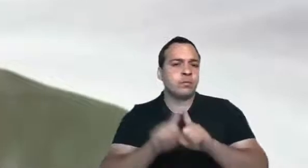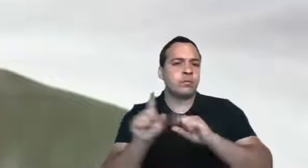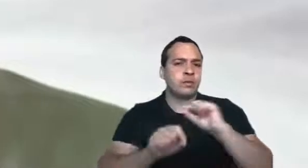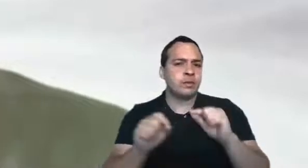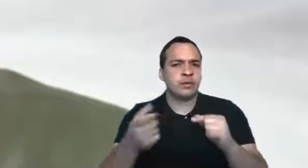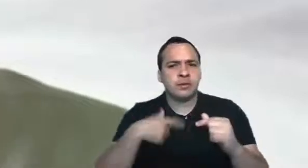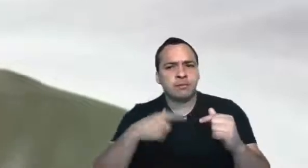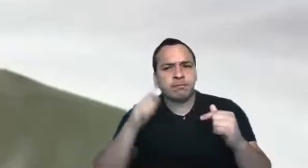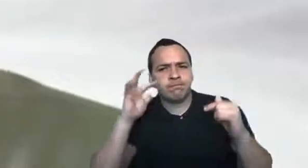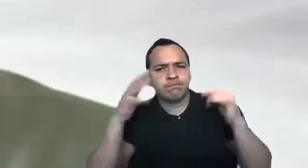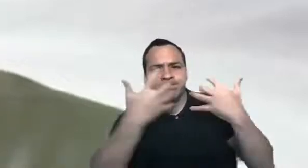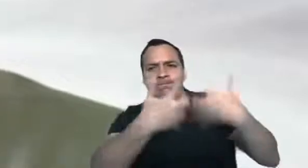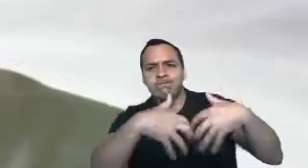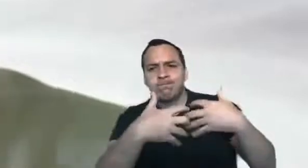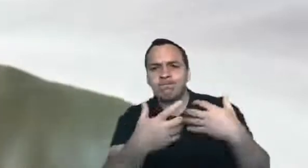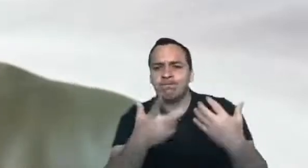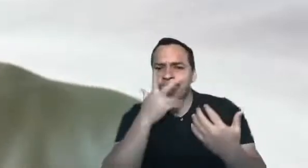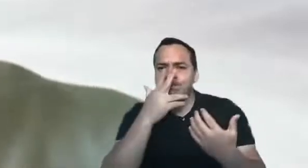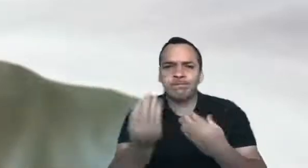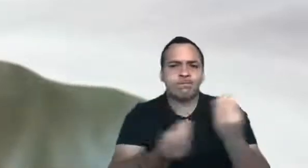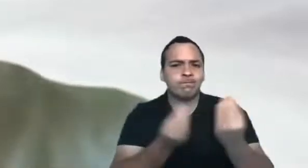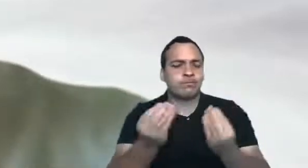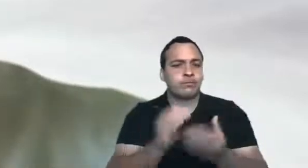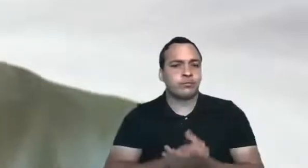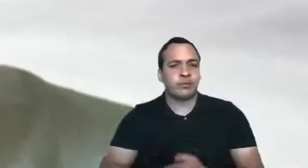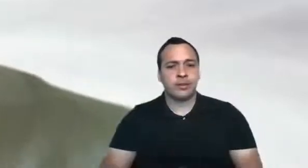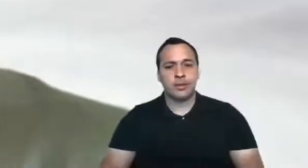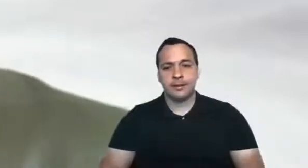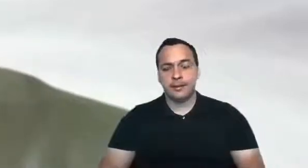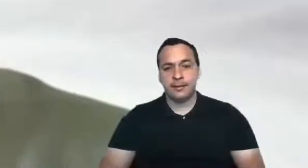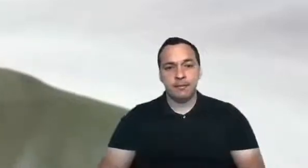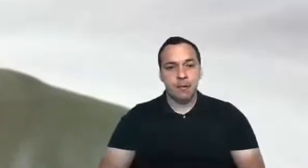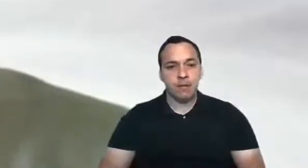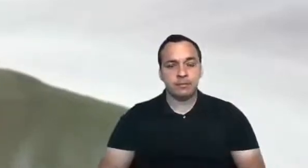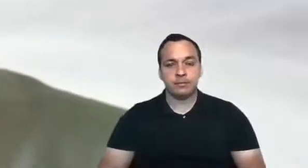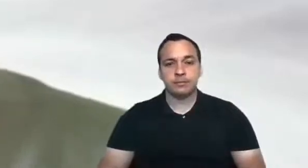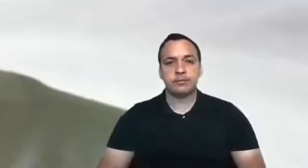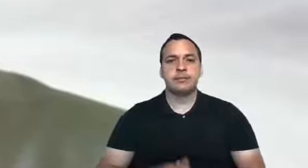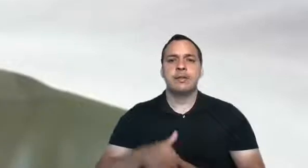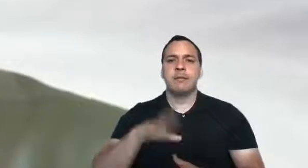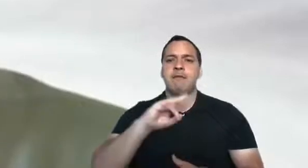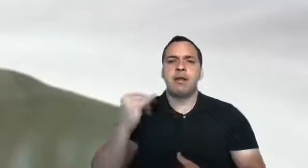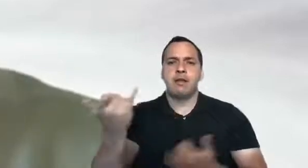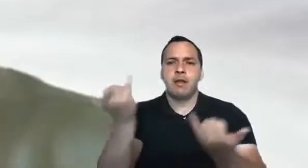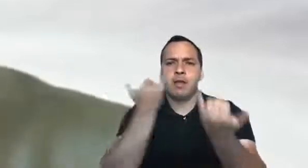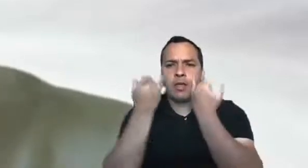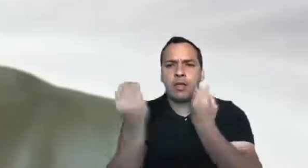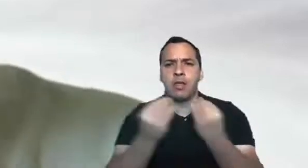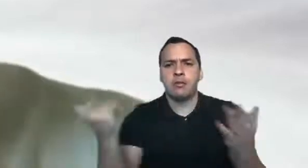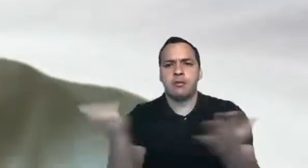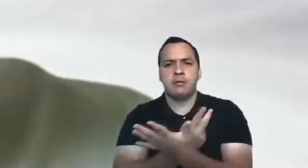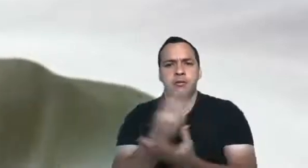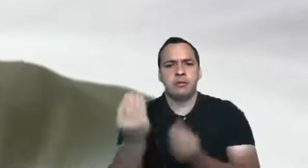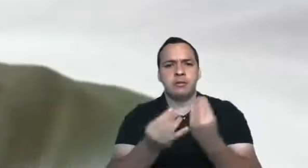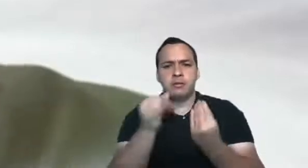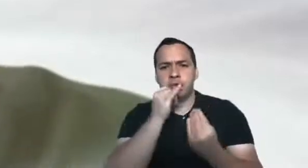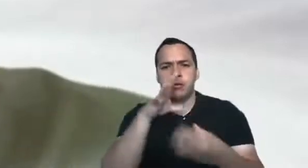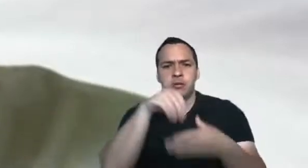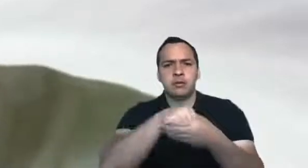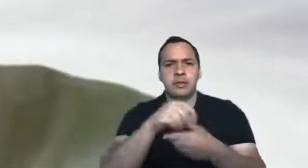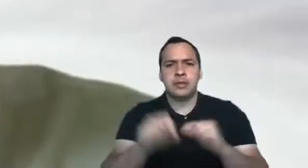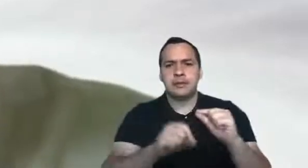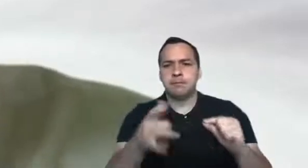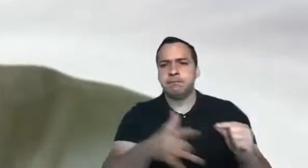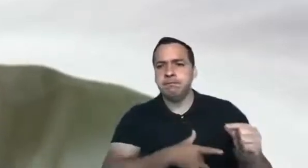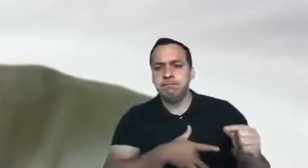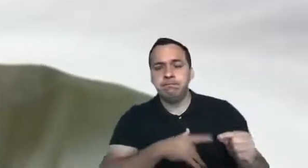analisando friamente, a gente ainda vai ter um pouquinho mais de informação sobre a situação do transplante no colangiocarcinoma,